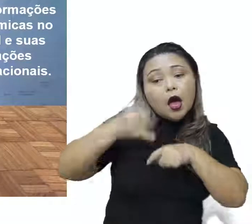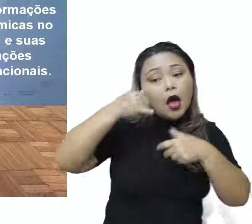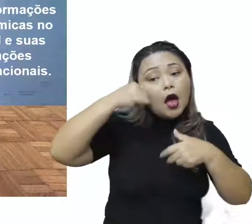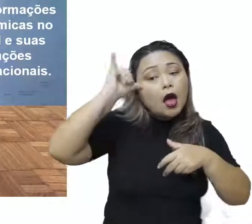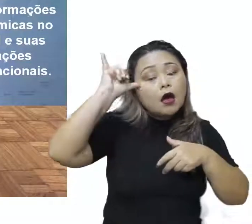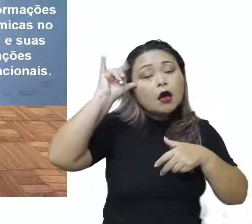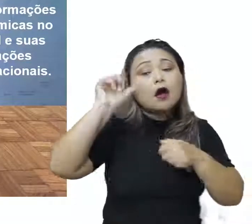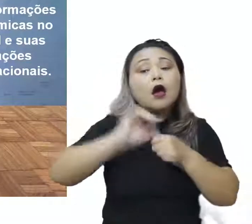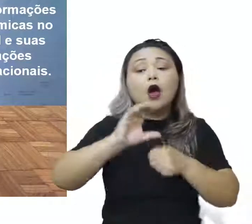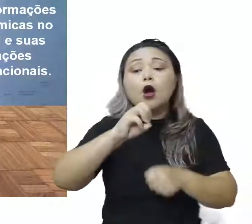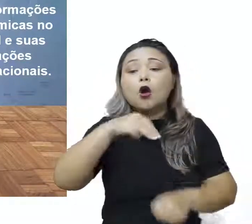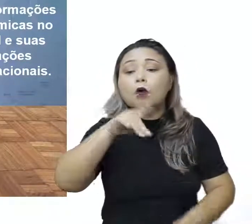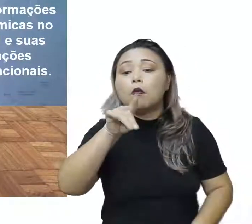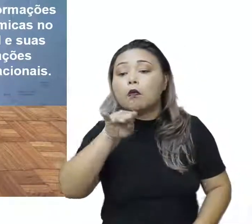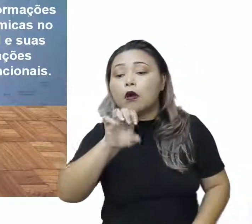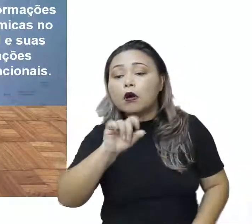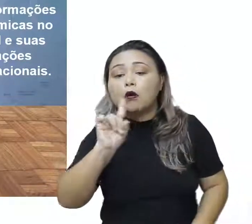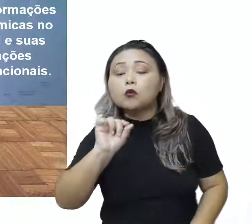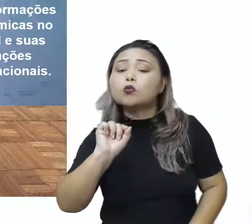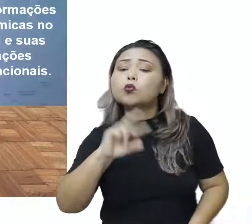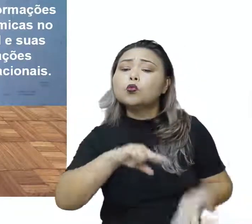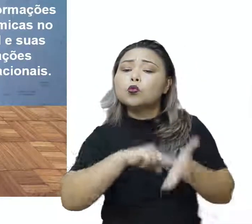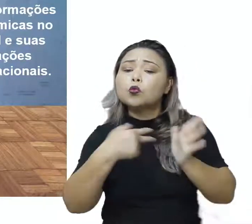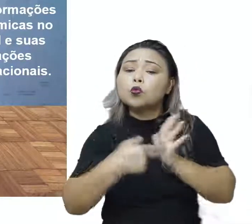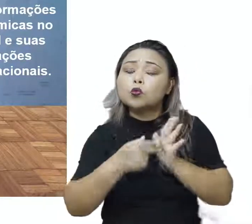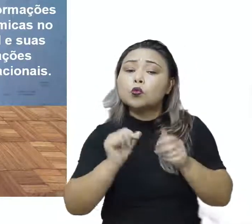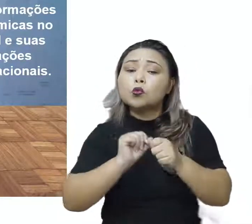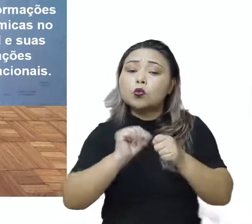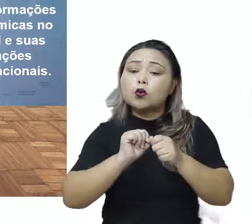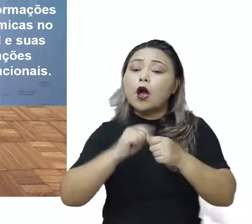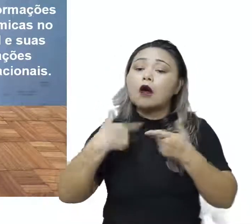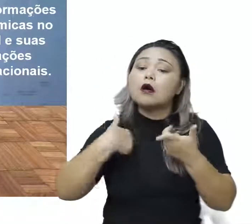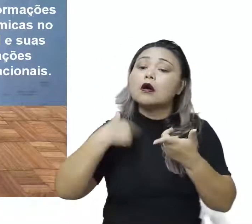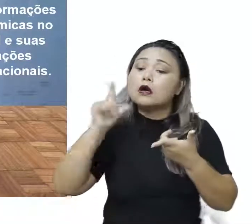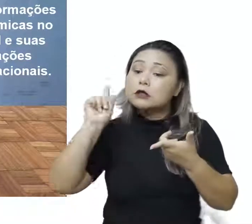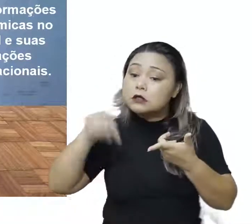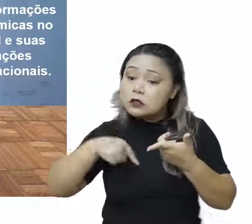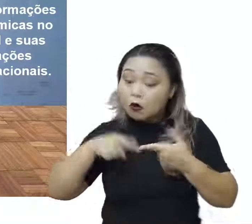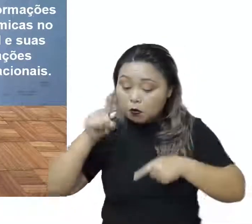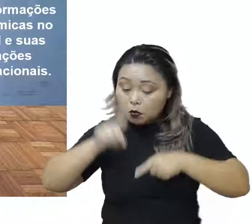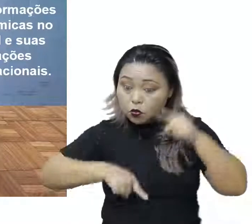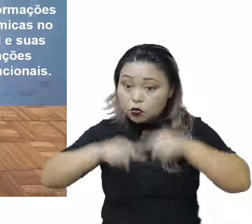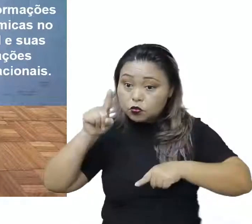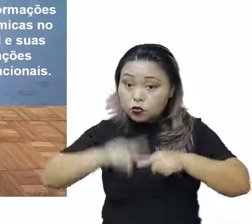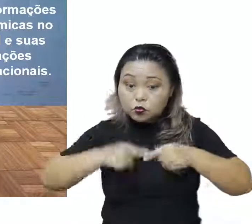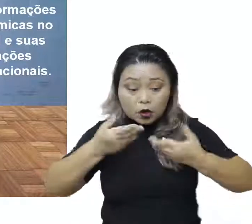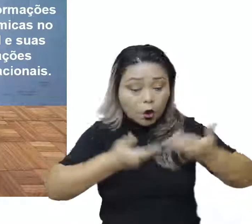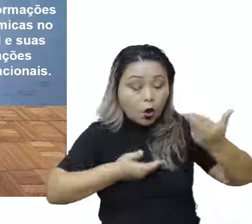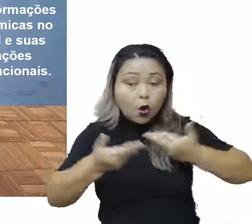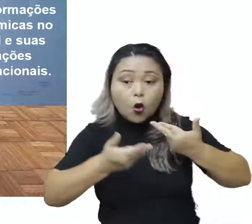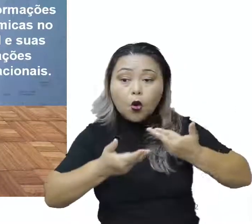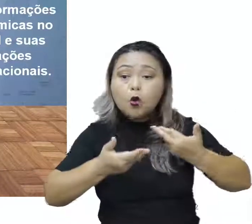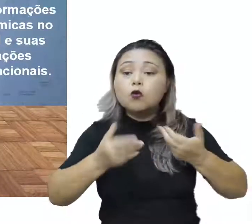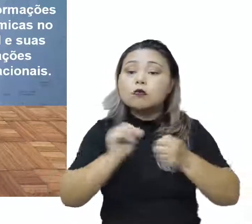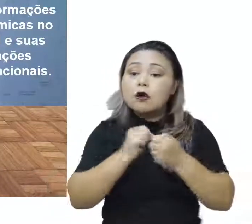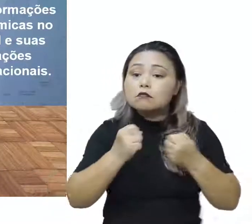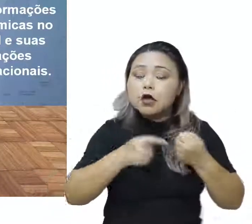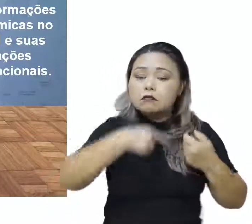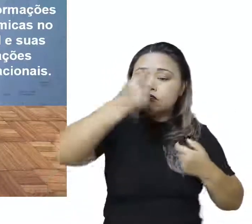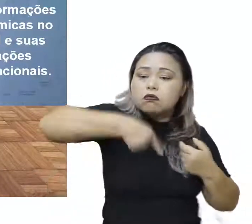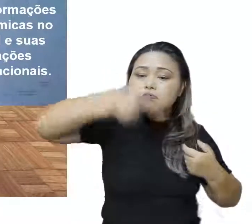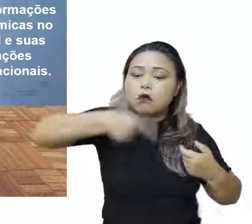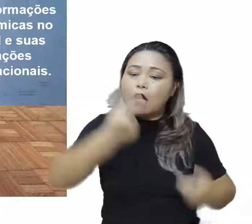São produtos que são comercializados nas bolsas de valores para o mercado